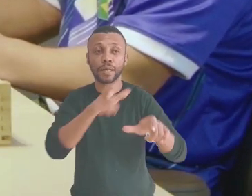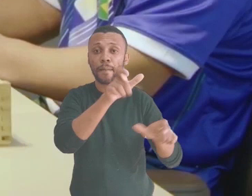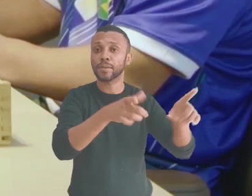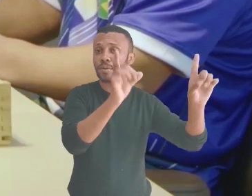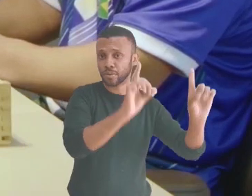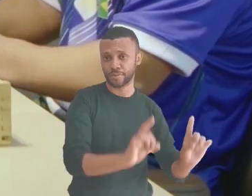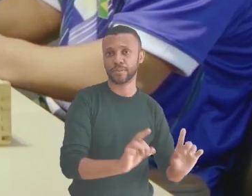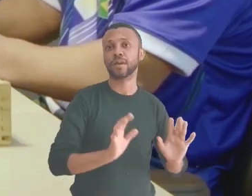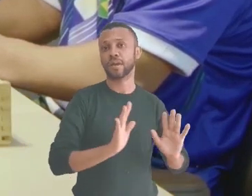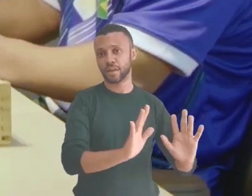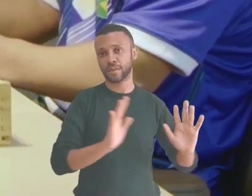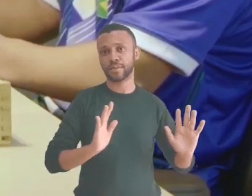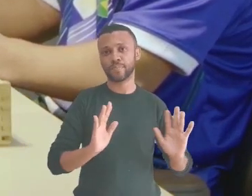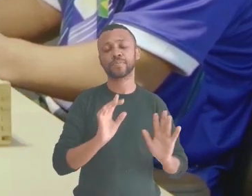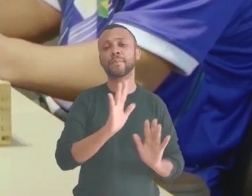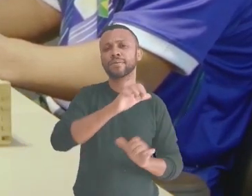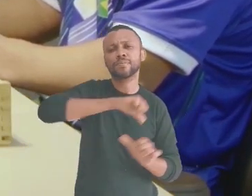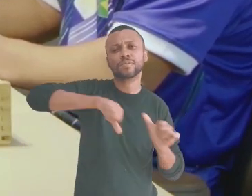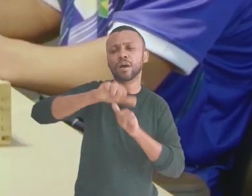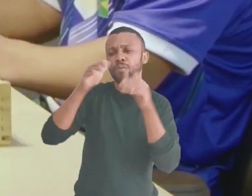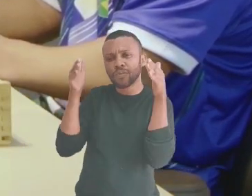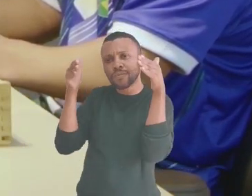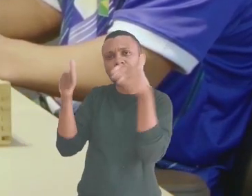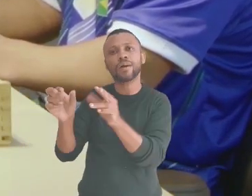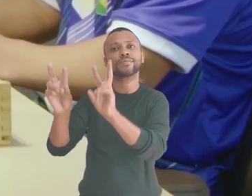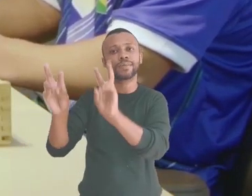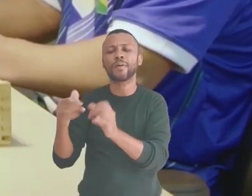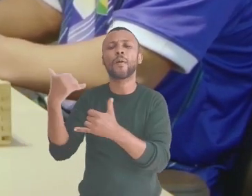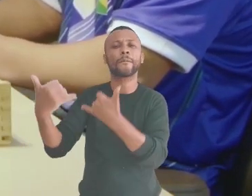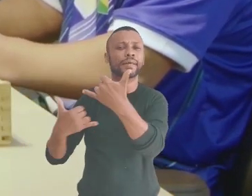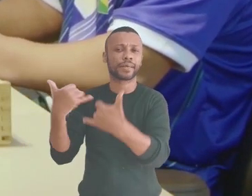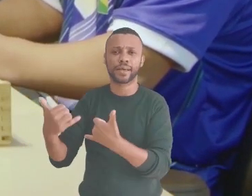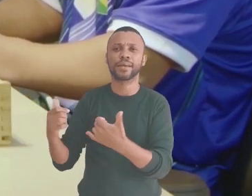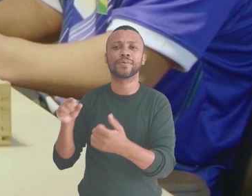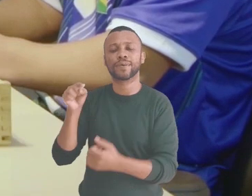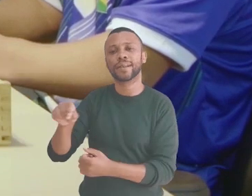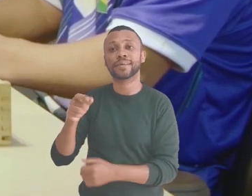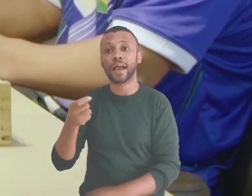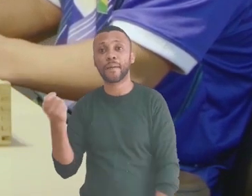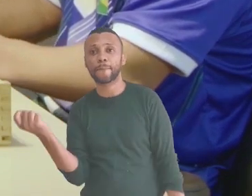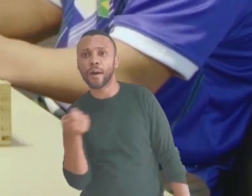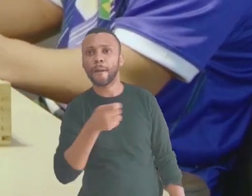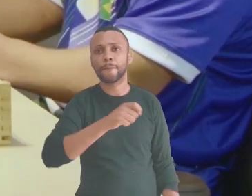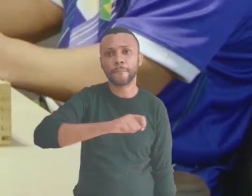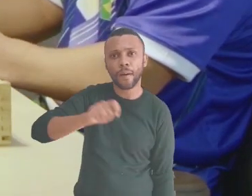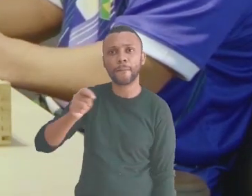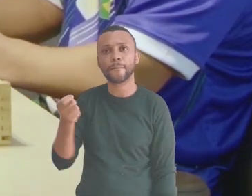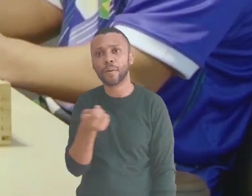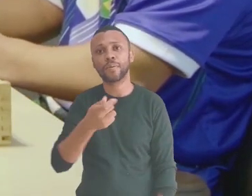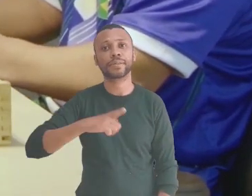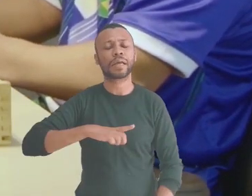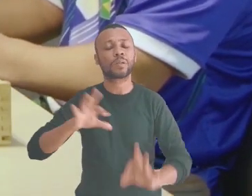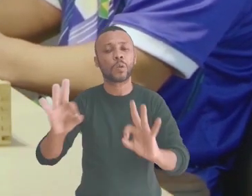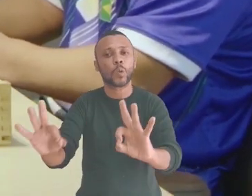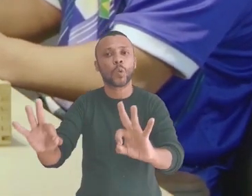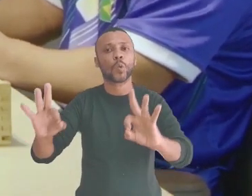pouquinho do nosso foco, né? Eu brinquei com ele dizendo que a raquete dele, que tem altíssima